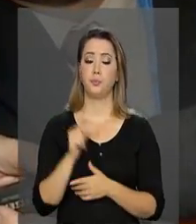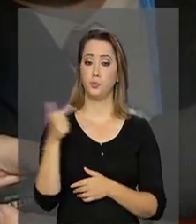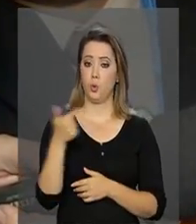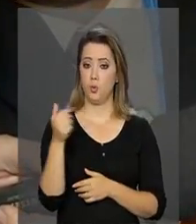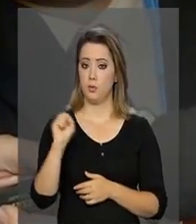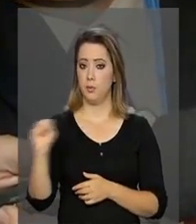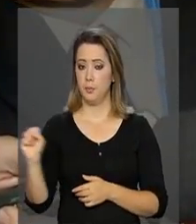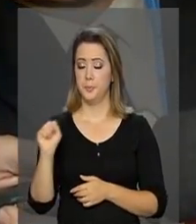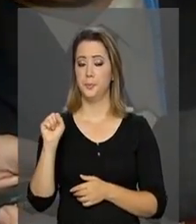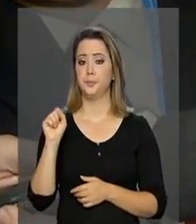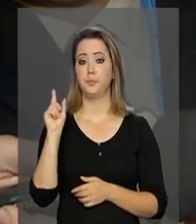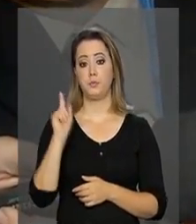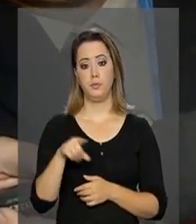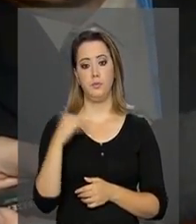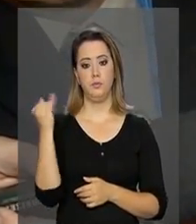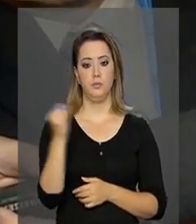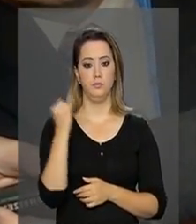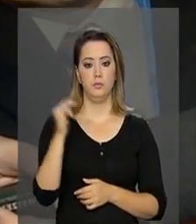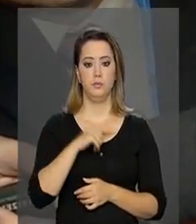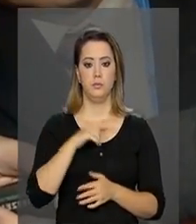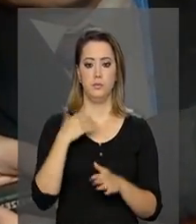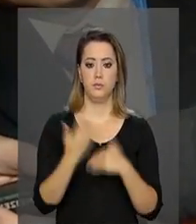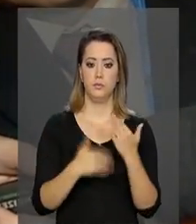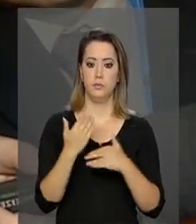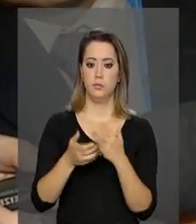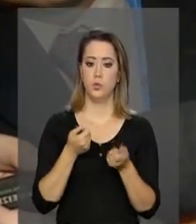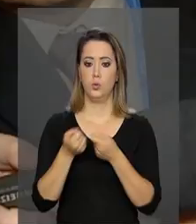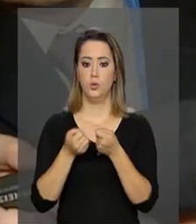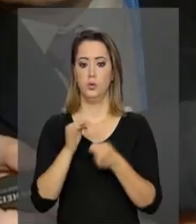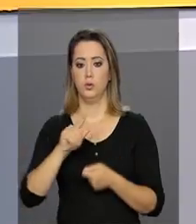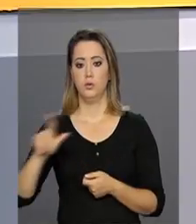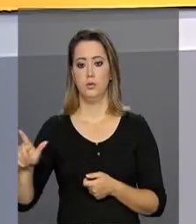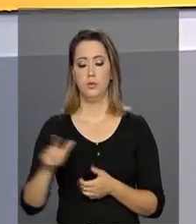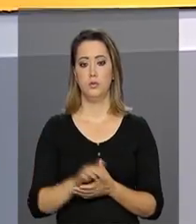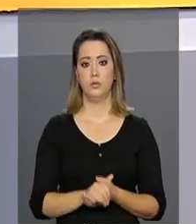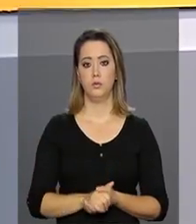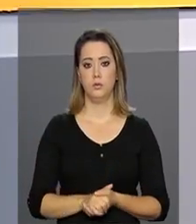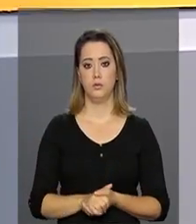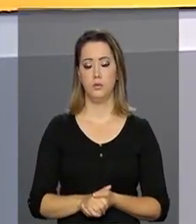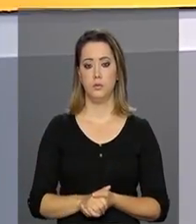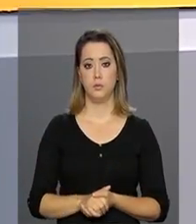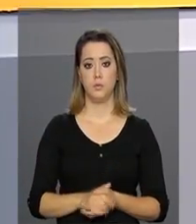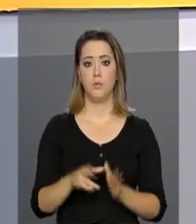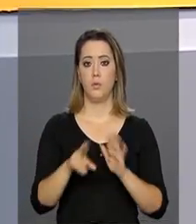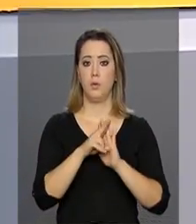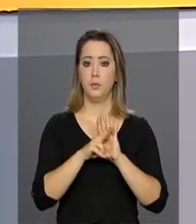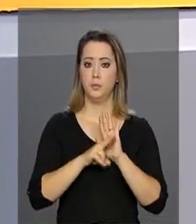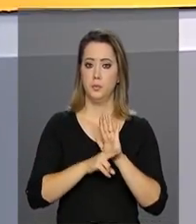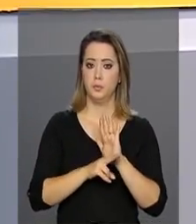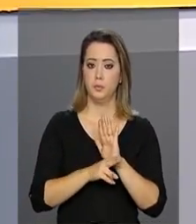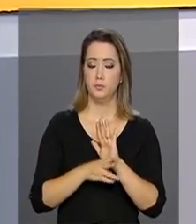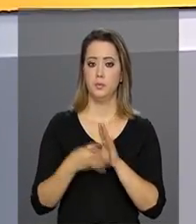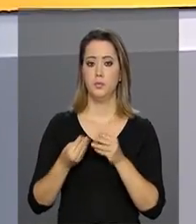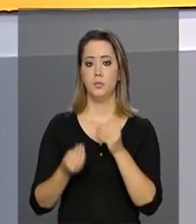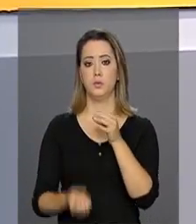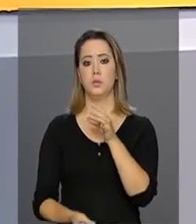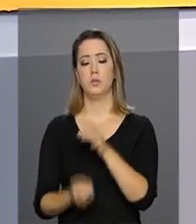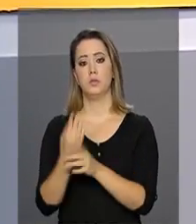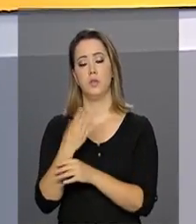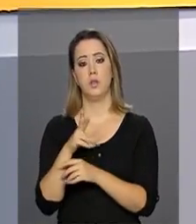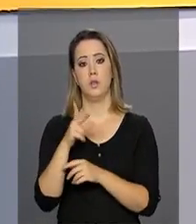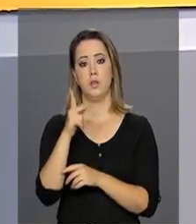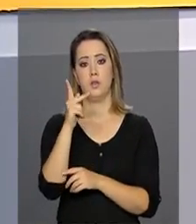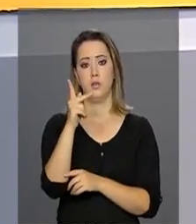isso é muito importante manter o ajuste fiscal a medida provisória que institui o programa de